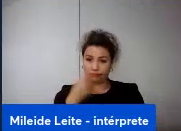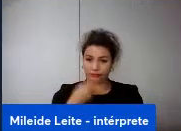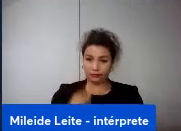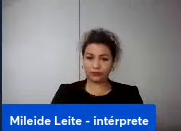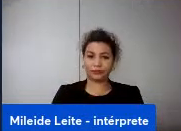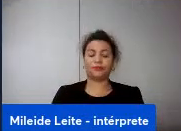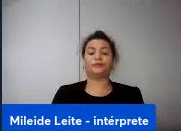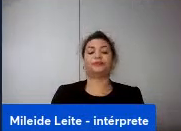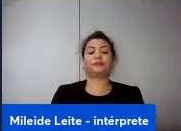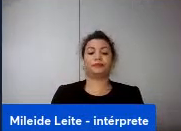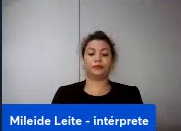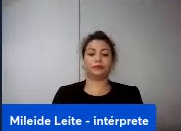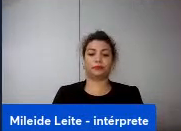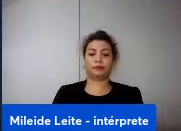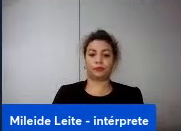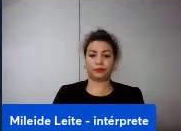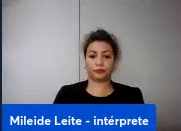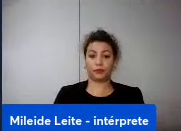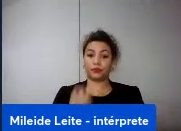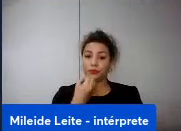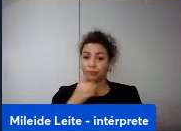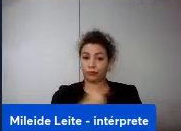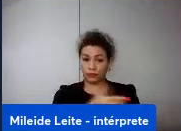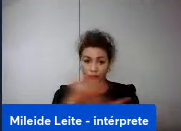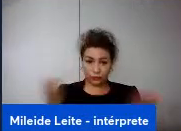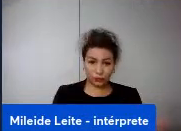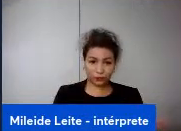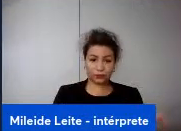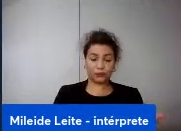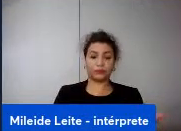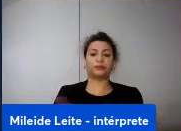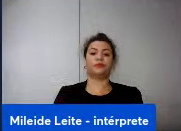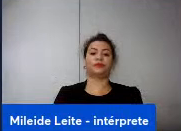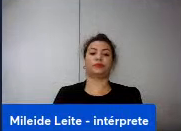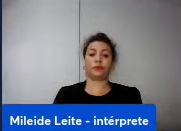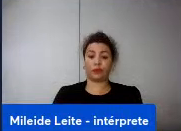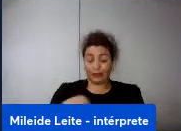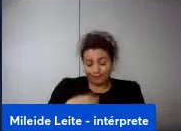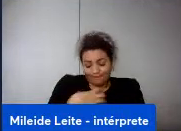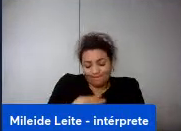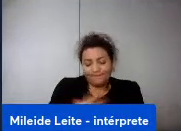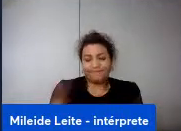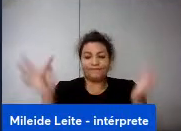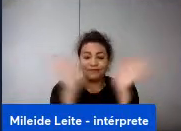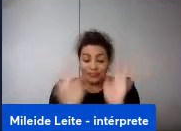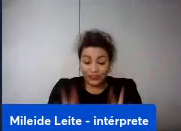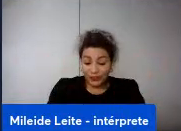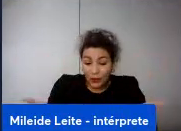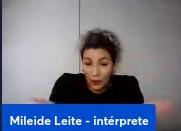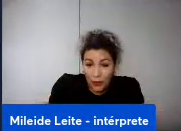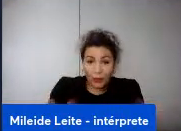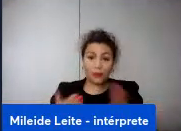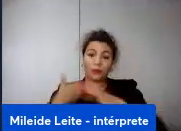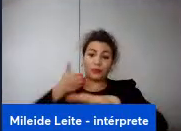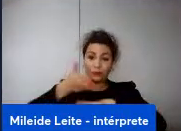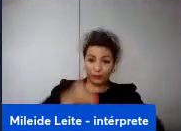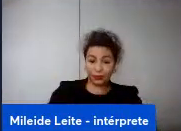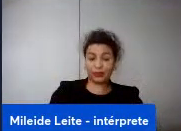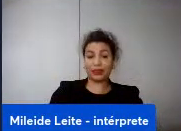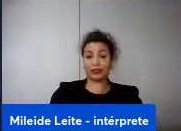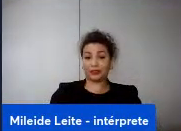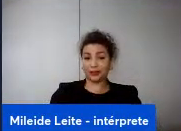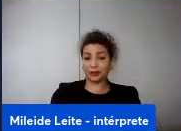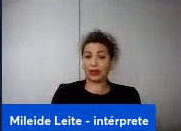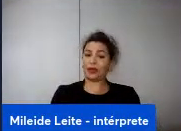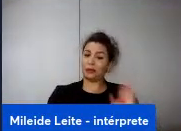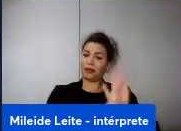Okay. Bom dia a todos e bom dia a todas. Estou muito feliz de estar aqui hoje e, em nome da coordenação